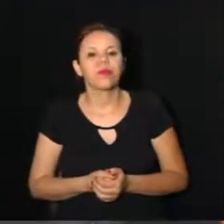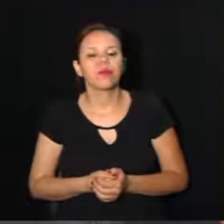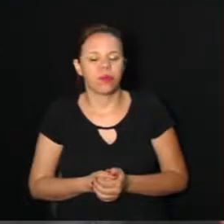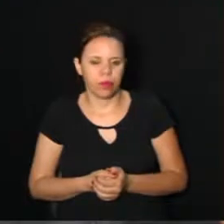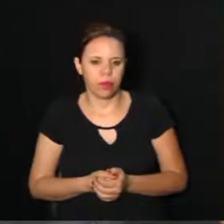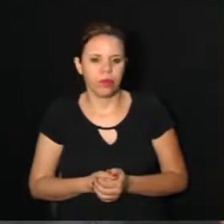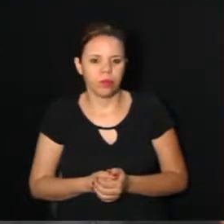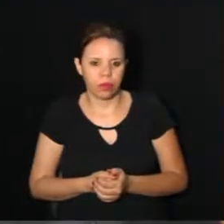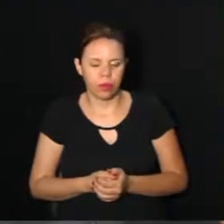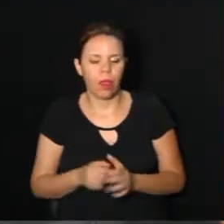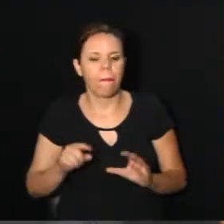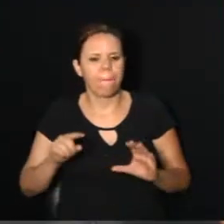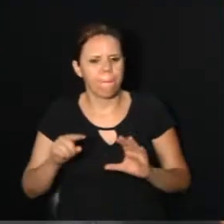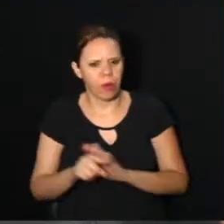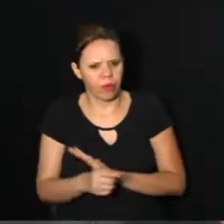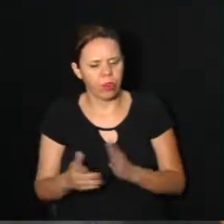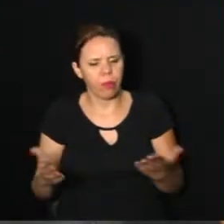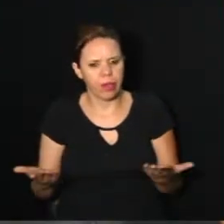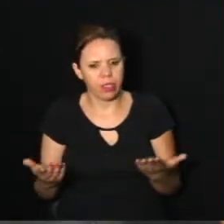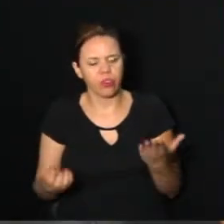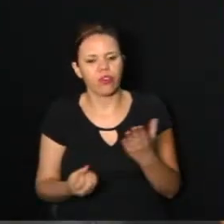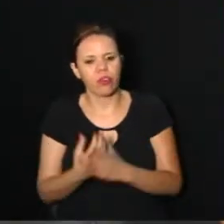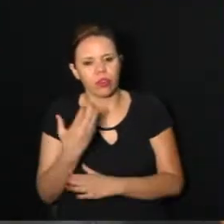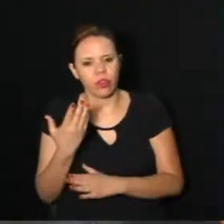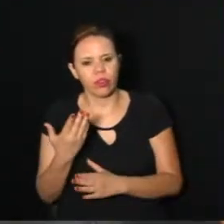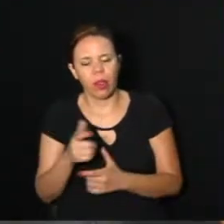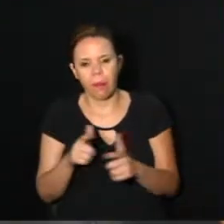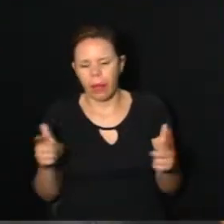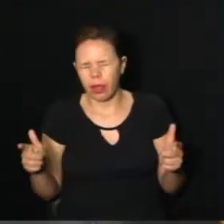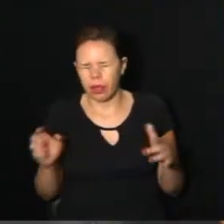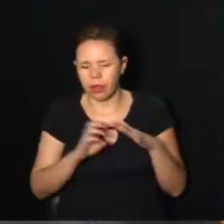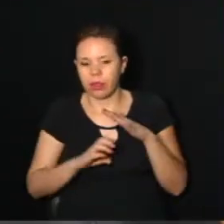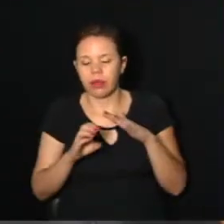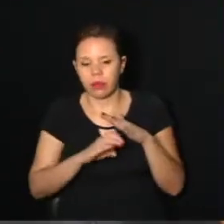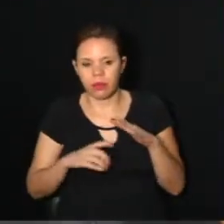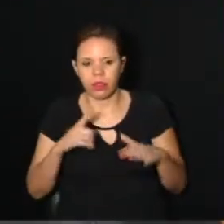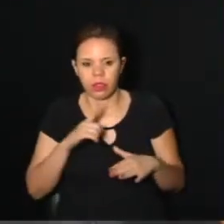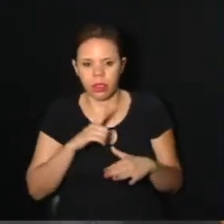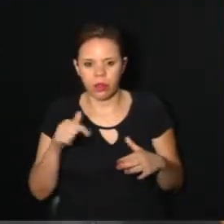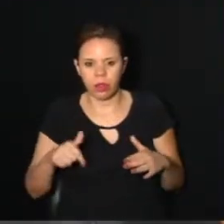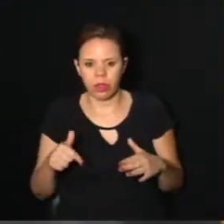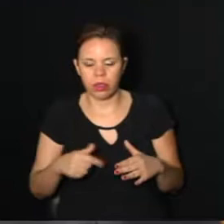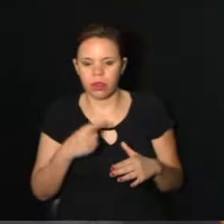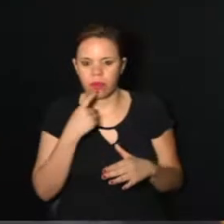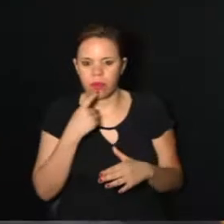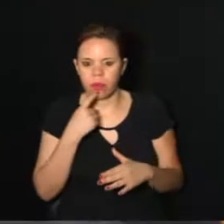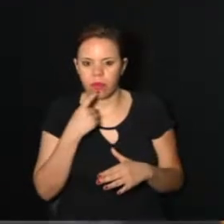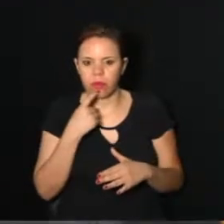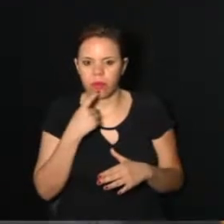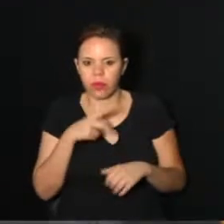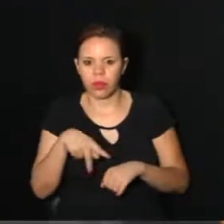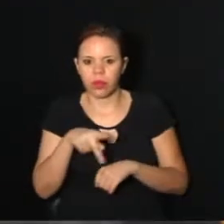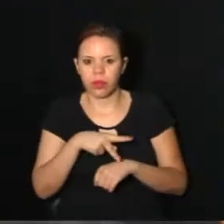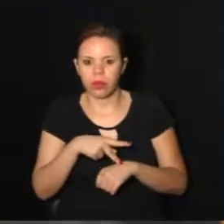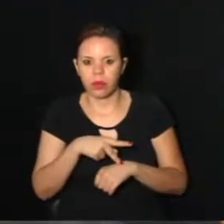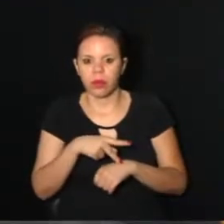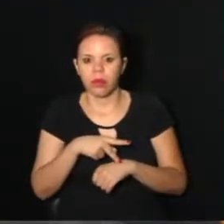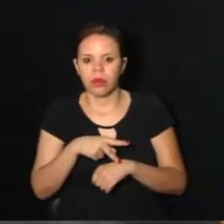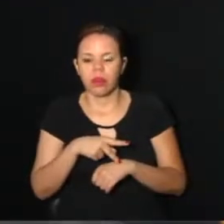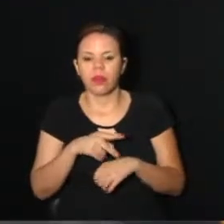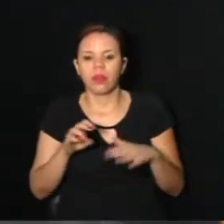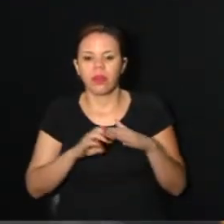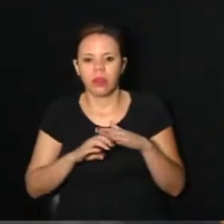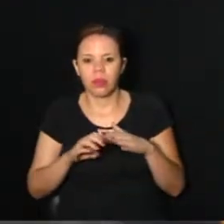atinge profundamente a grande maioria das empresas que nós temos aqui em Campinas e no país, que são as micro e